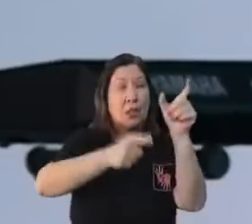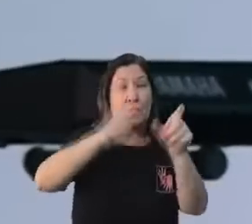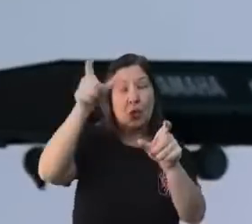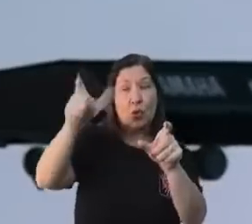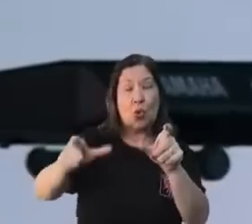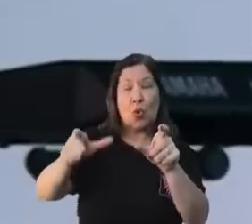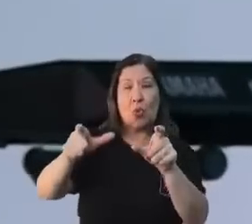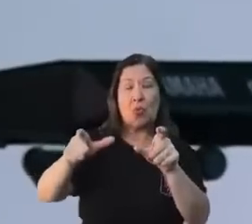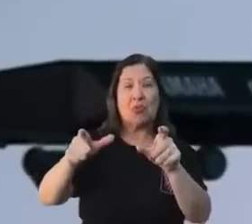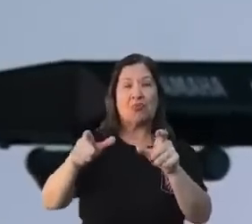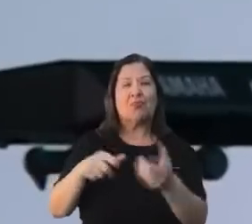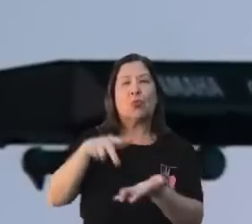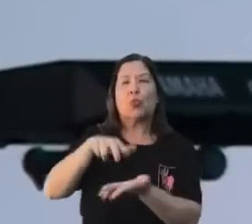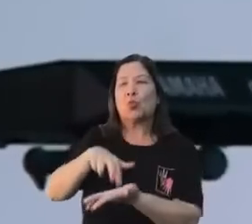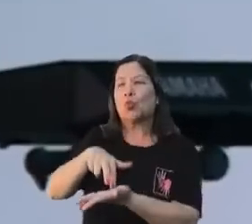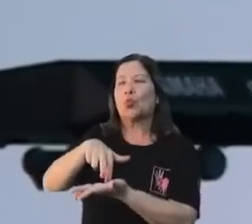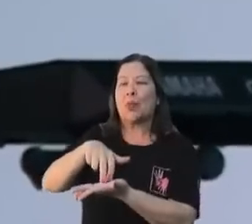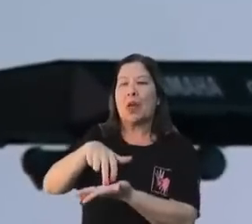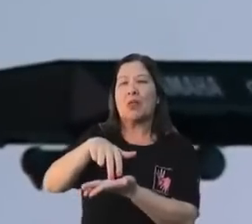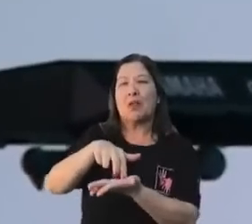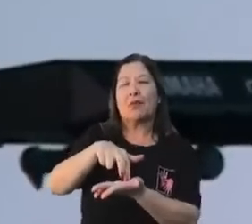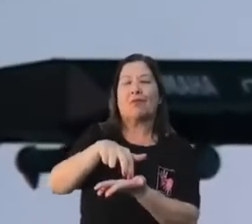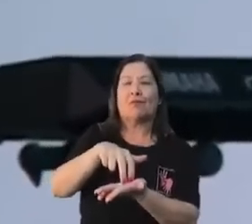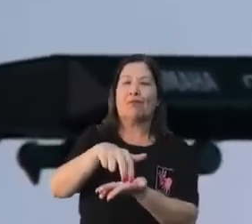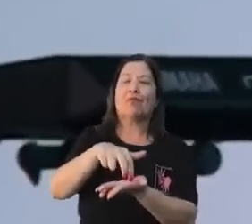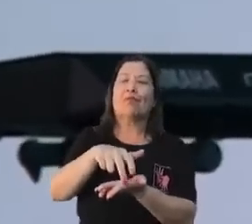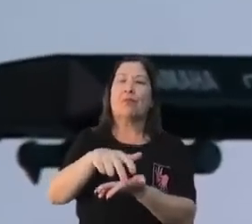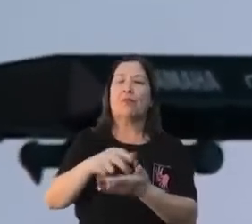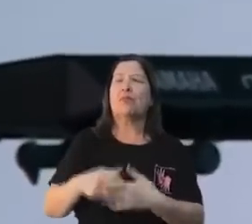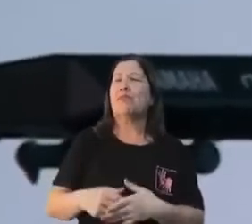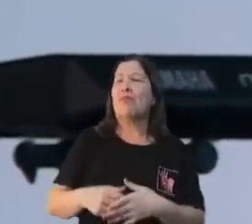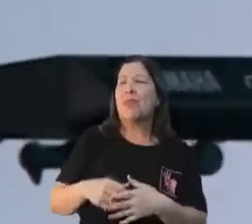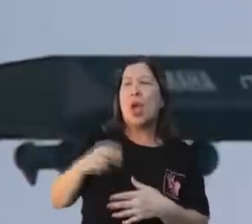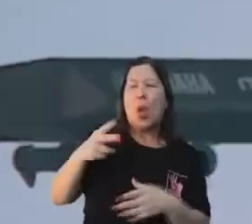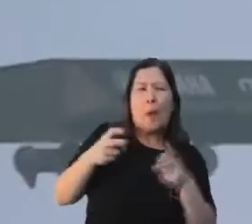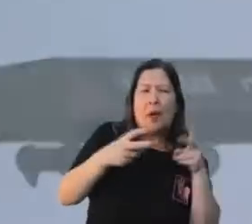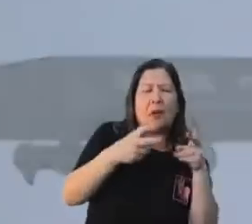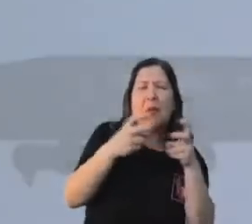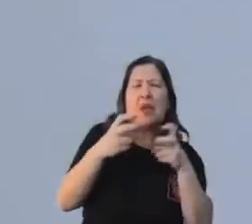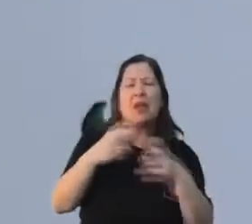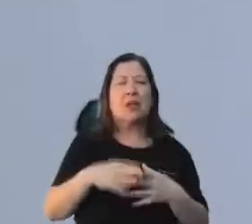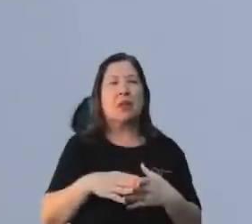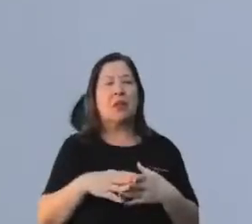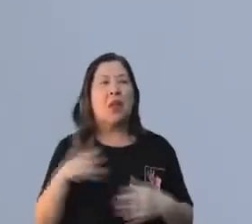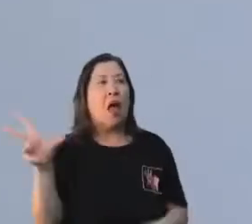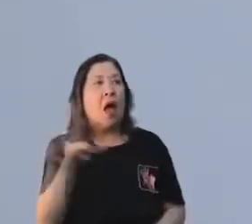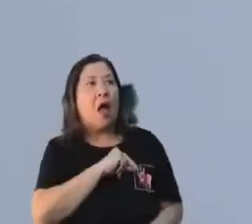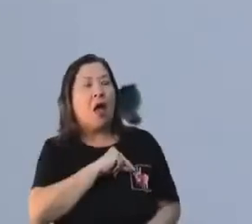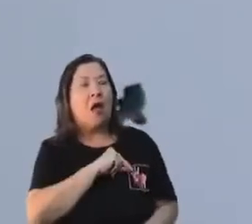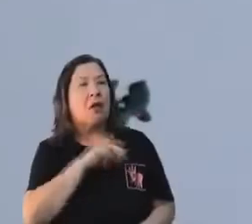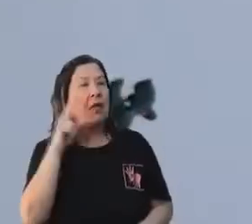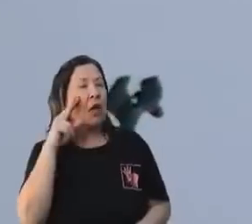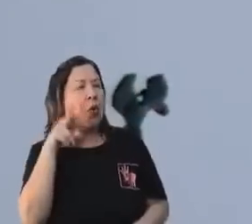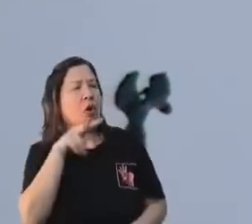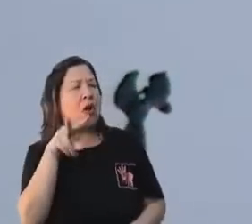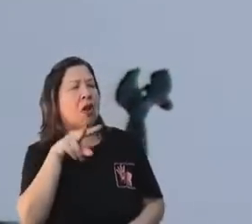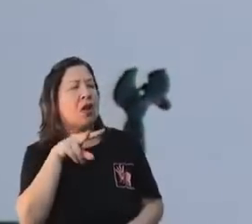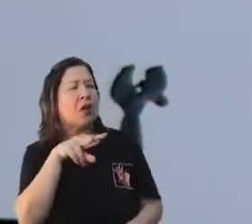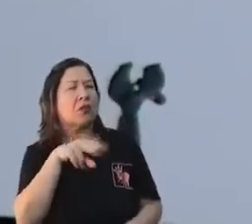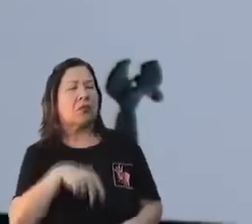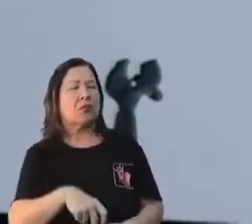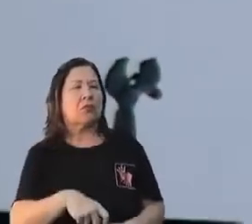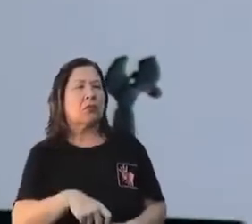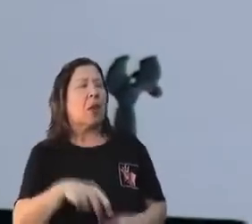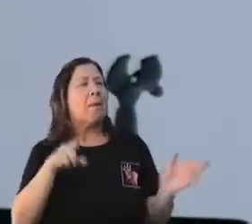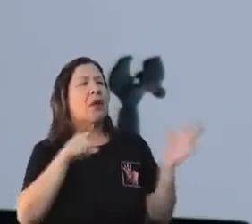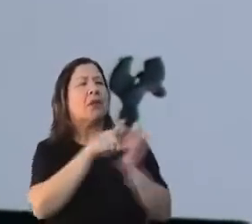caminhando pelo asfalto, e eu perguntei: mas o que que essas pessoas estão fazendo? Me responderam: